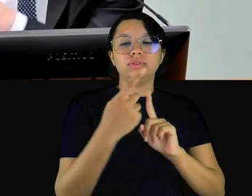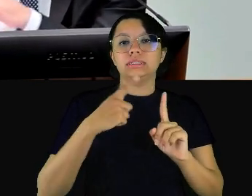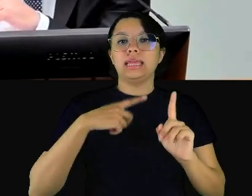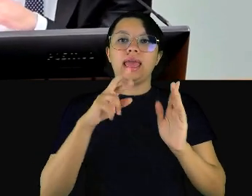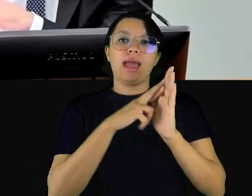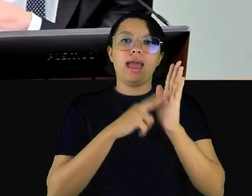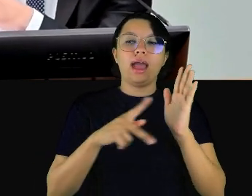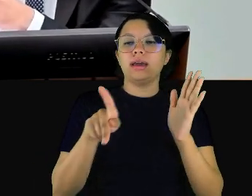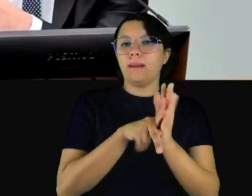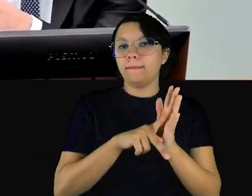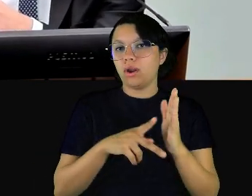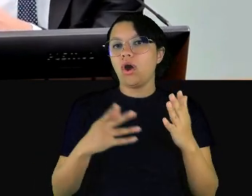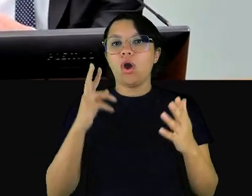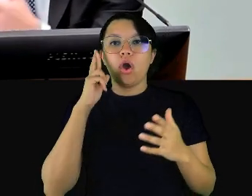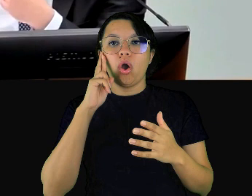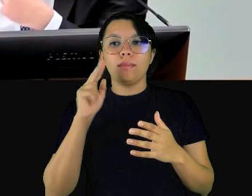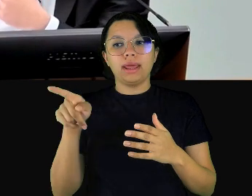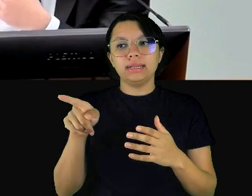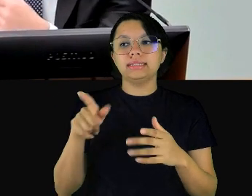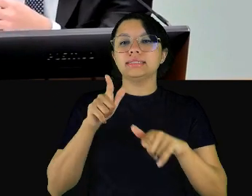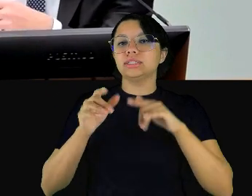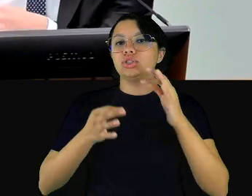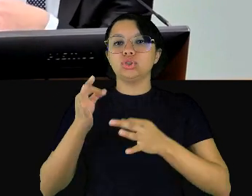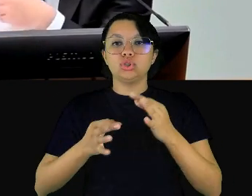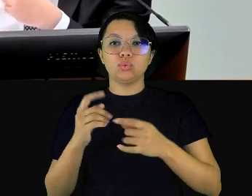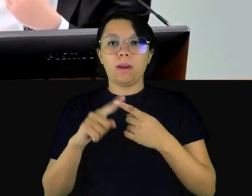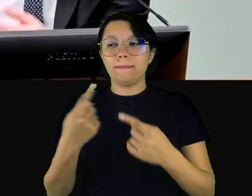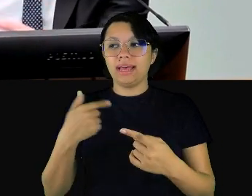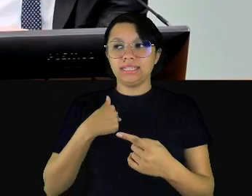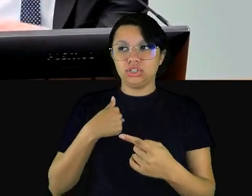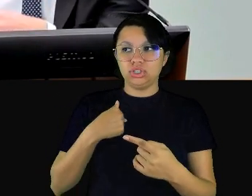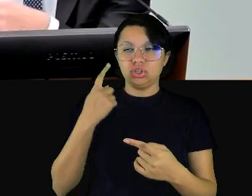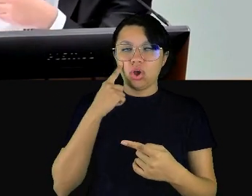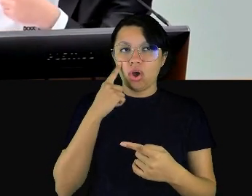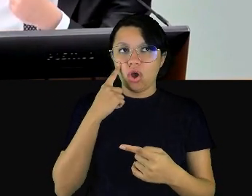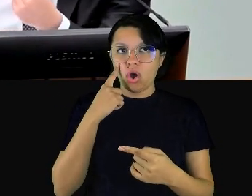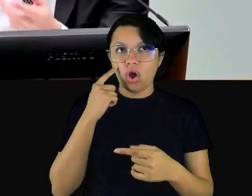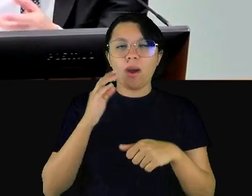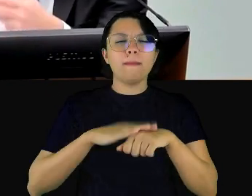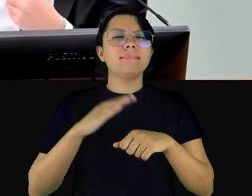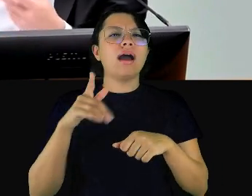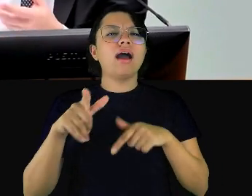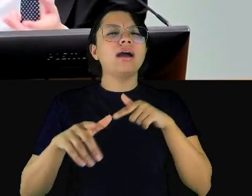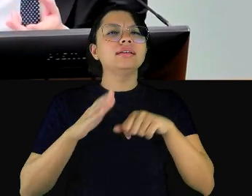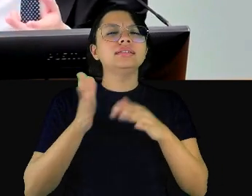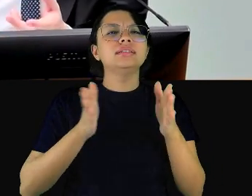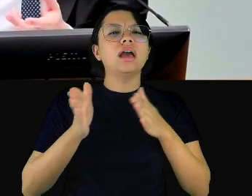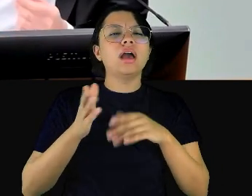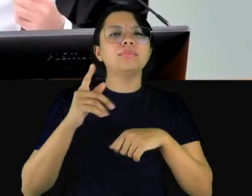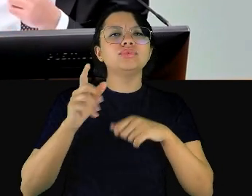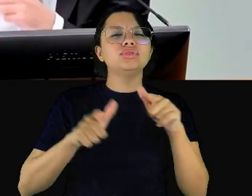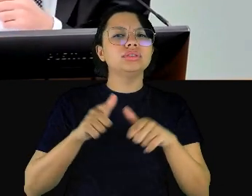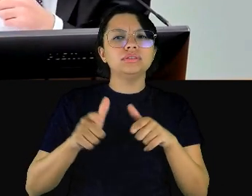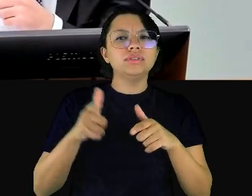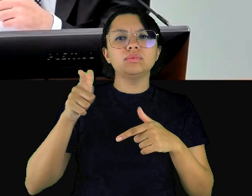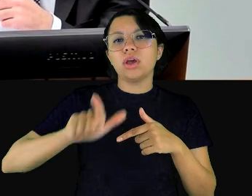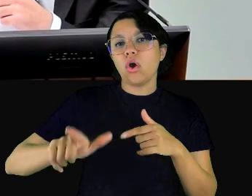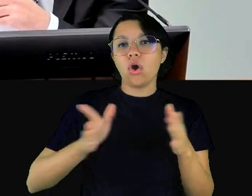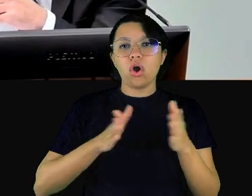própria, que os senhores que julgam, mas para nós, a gente vai olhar adicional de tempo de serviço, entre outras situações